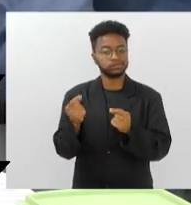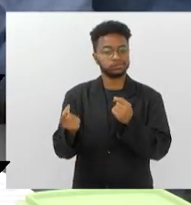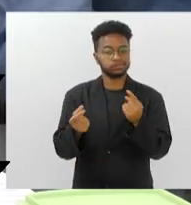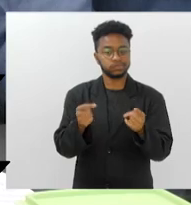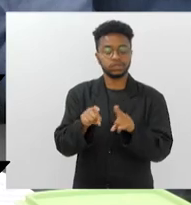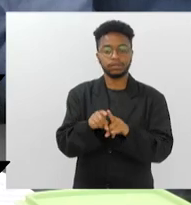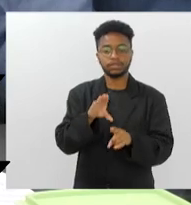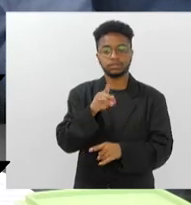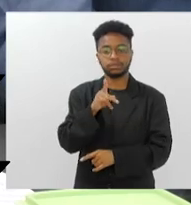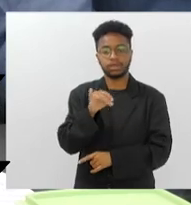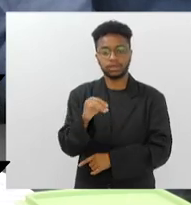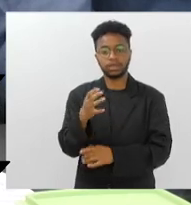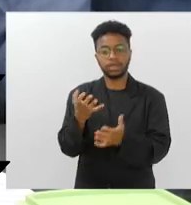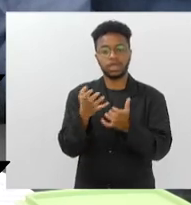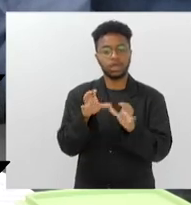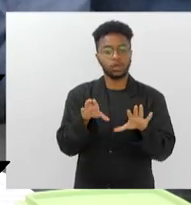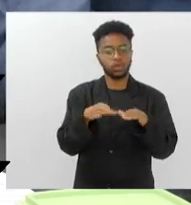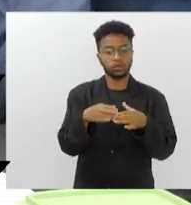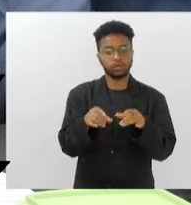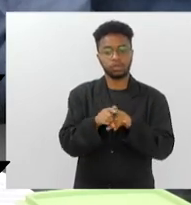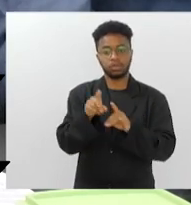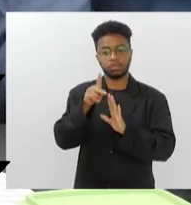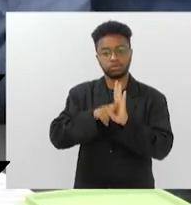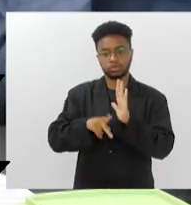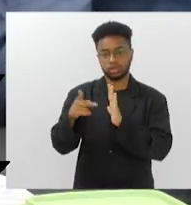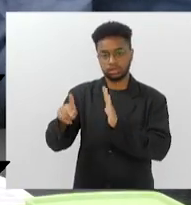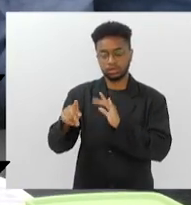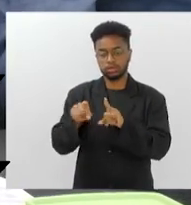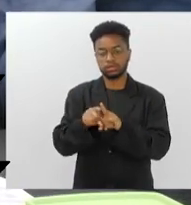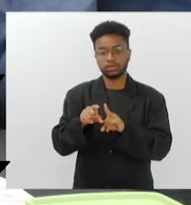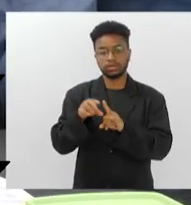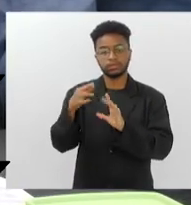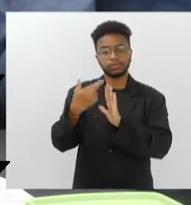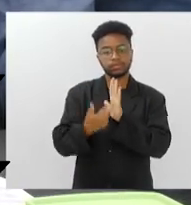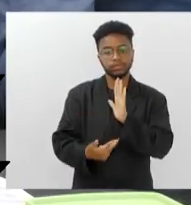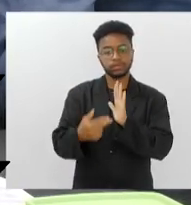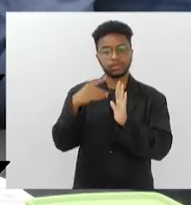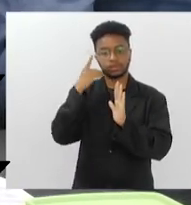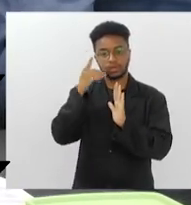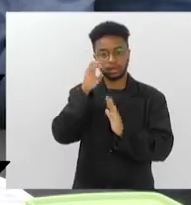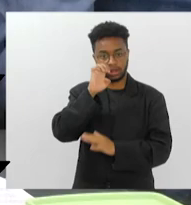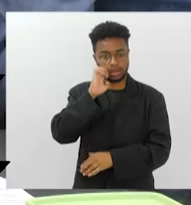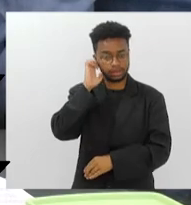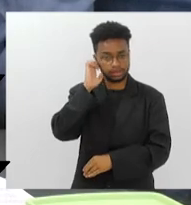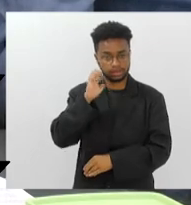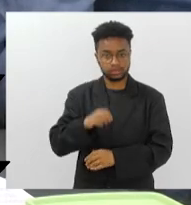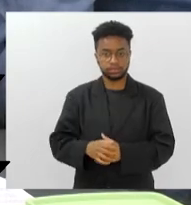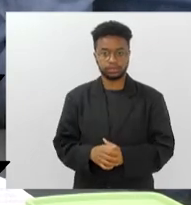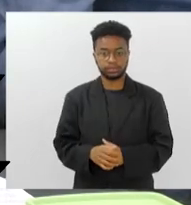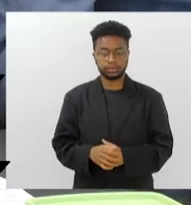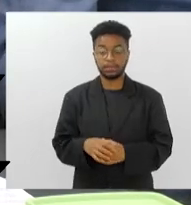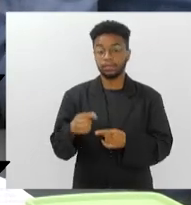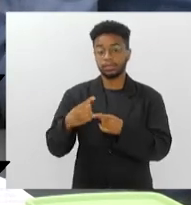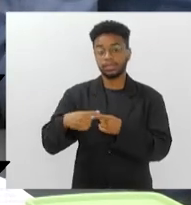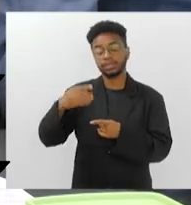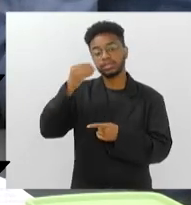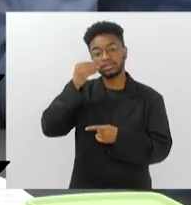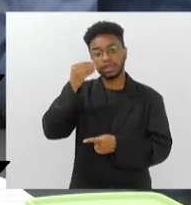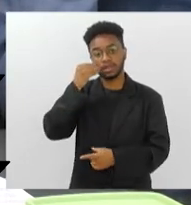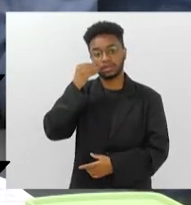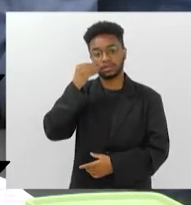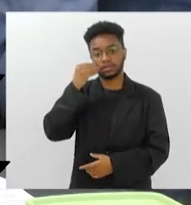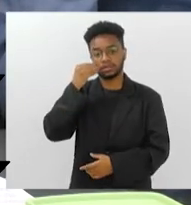E esse projeto agora de vossa coautoria e da relatoria da deputada Érica tenta exatamente